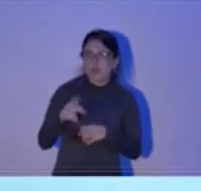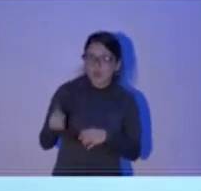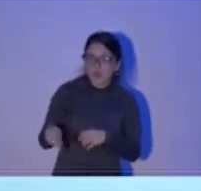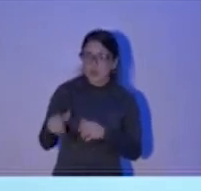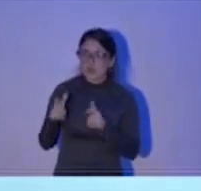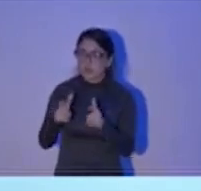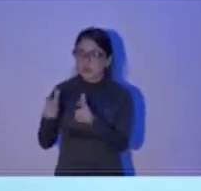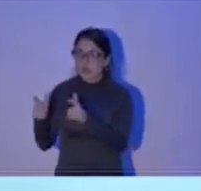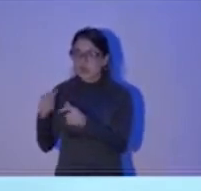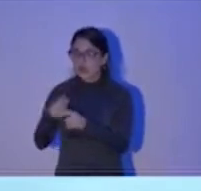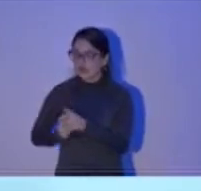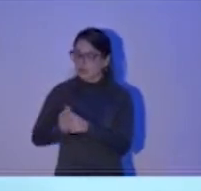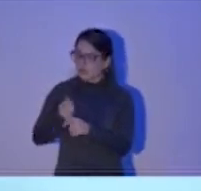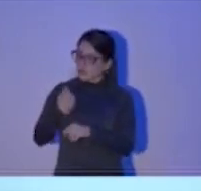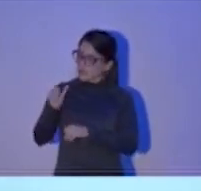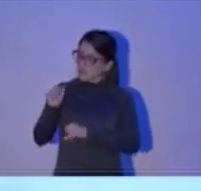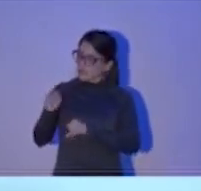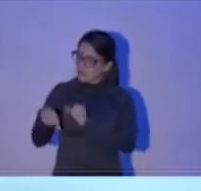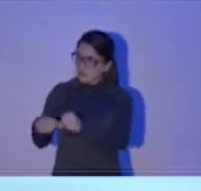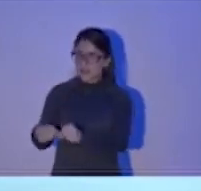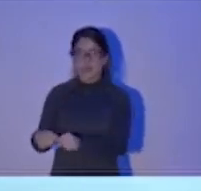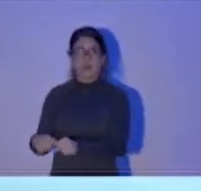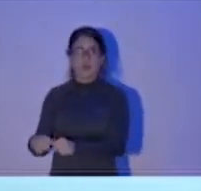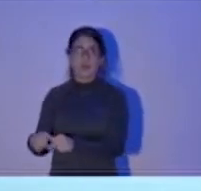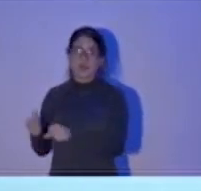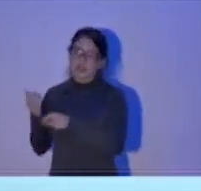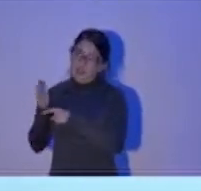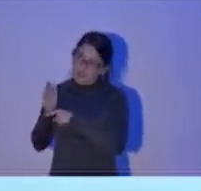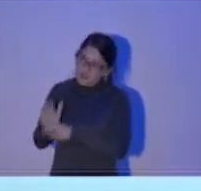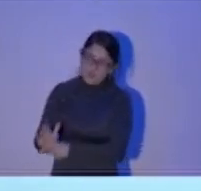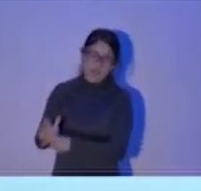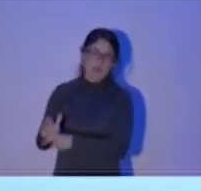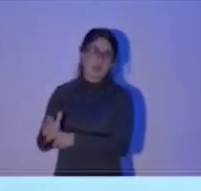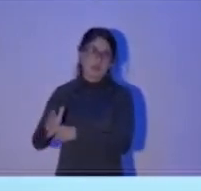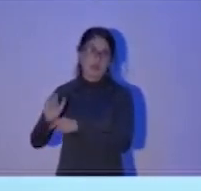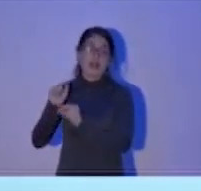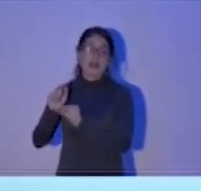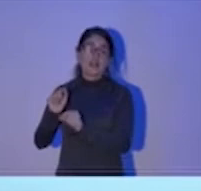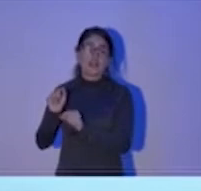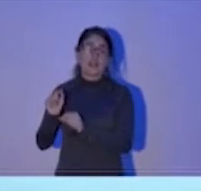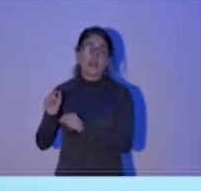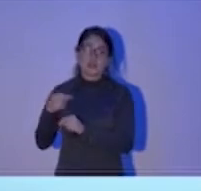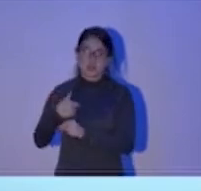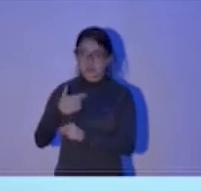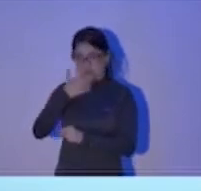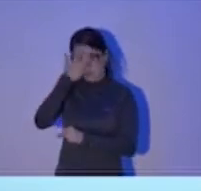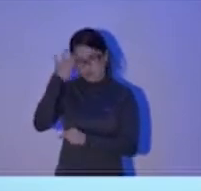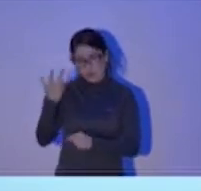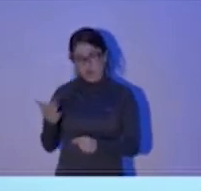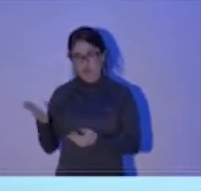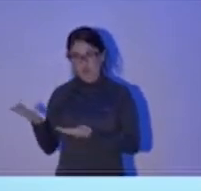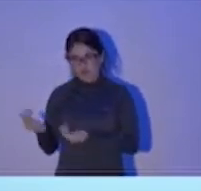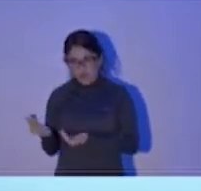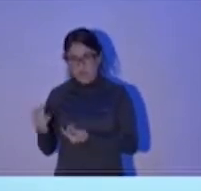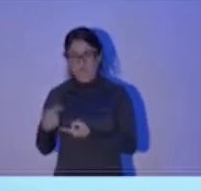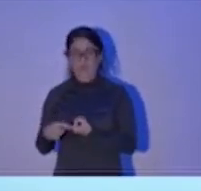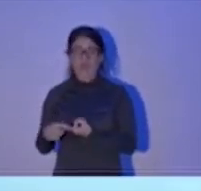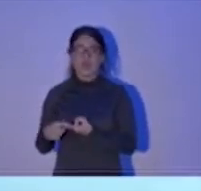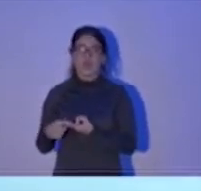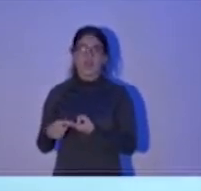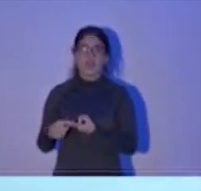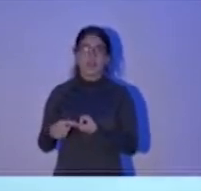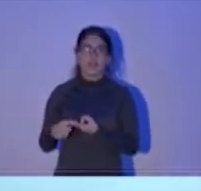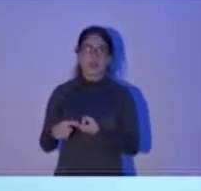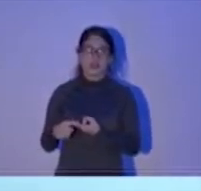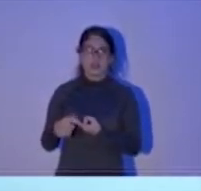vive, contribuindo para que jovens possam ser melhores cidadãos,